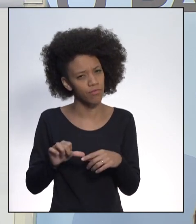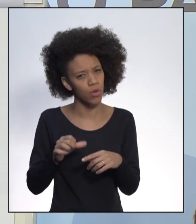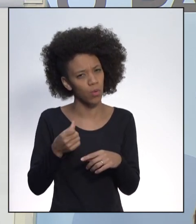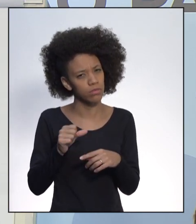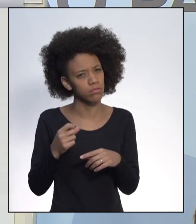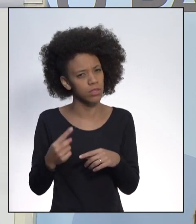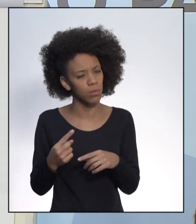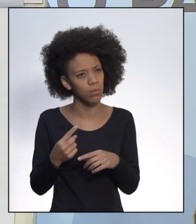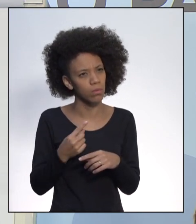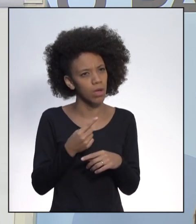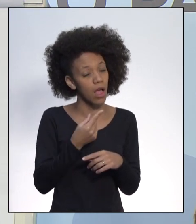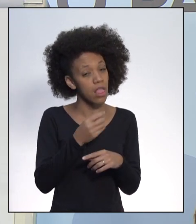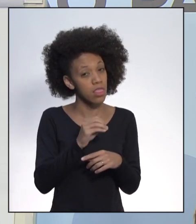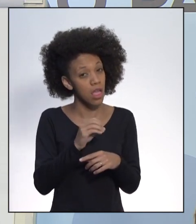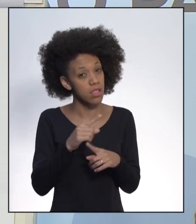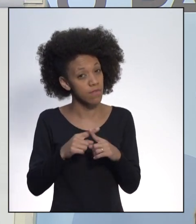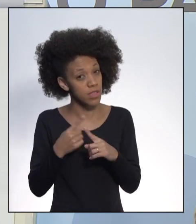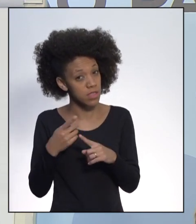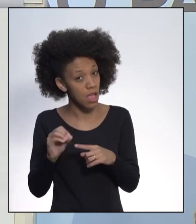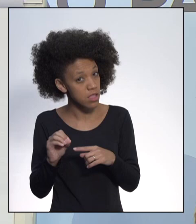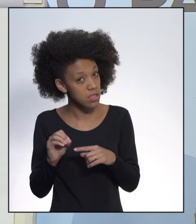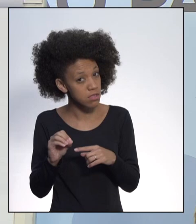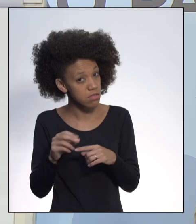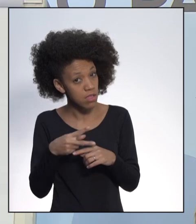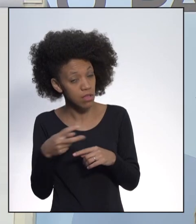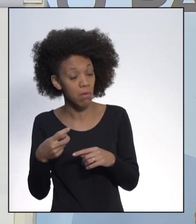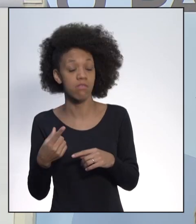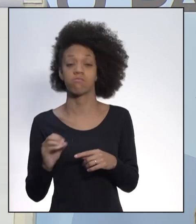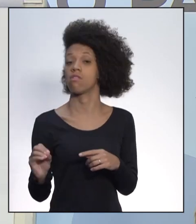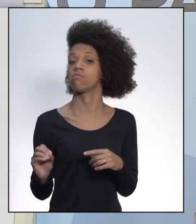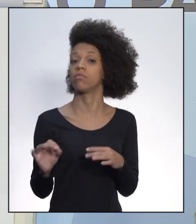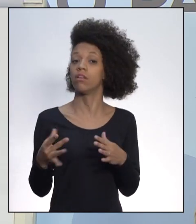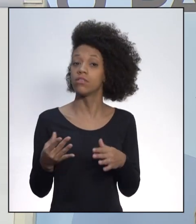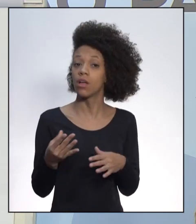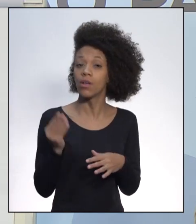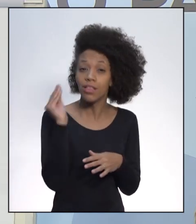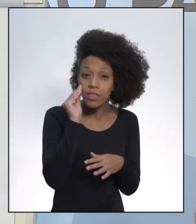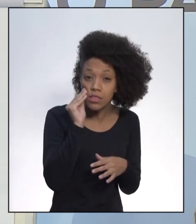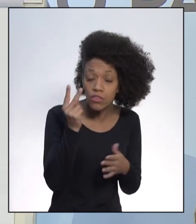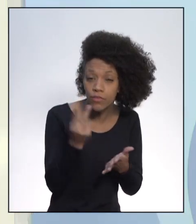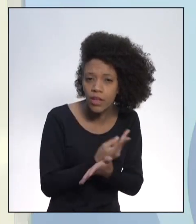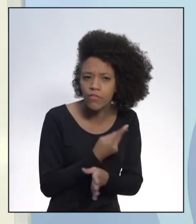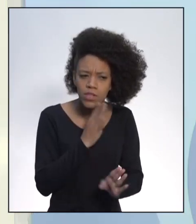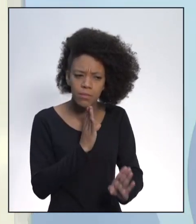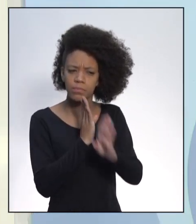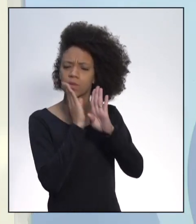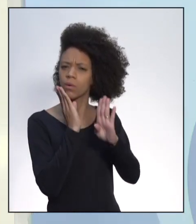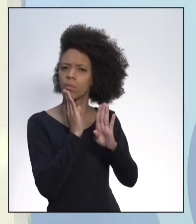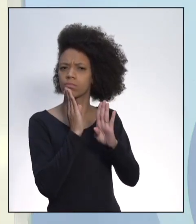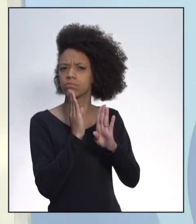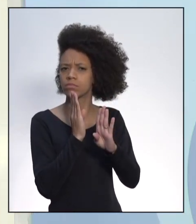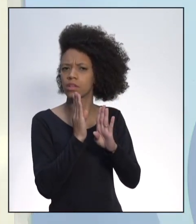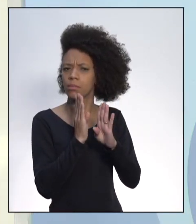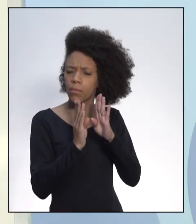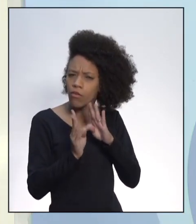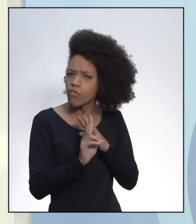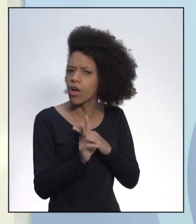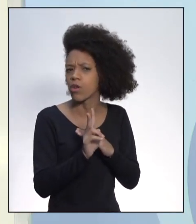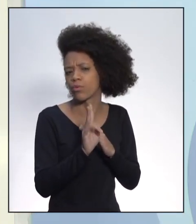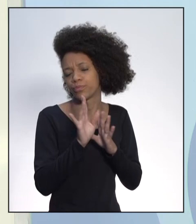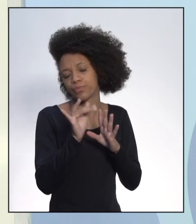10 vezes 10, 100. Tá vendo? Por tentativa e erro, você consegue encontrar um número que multiplicado por ele duas vezes,